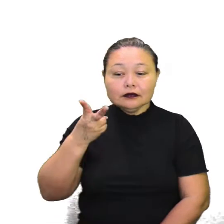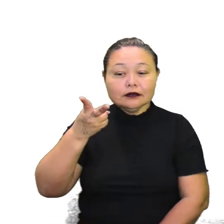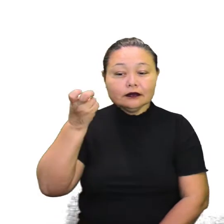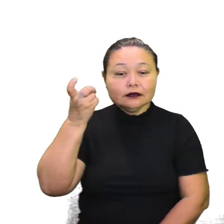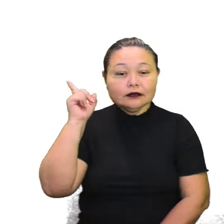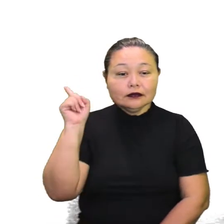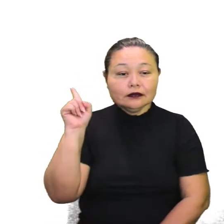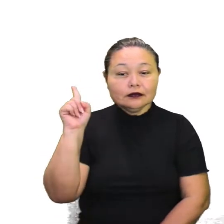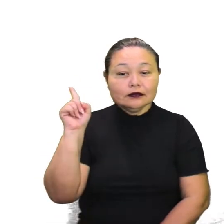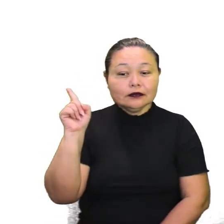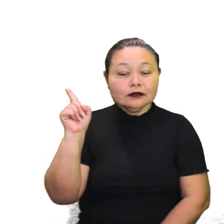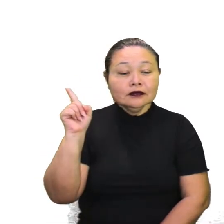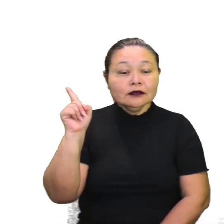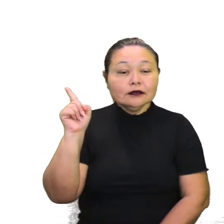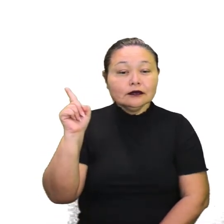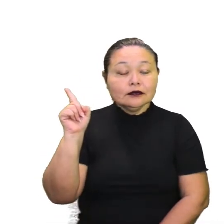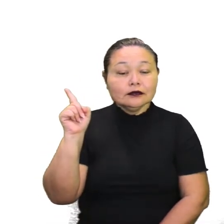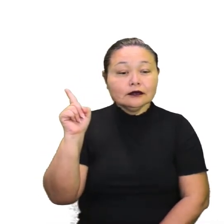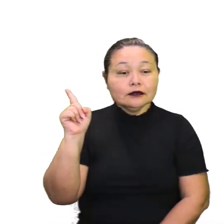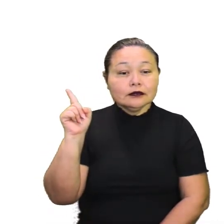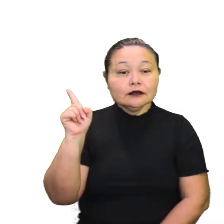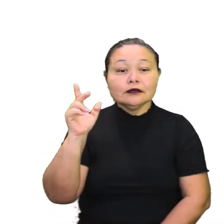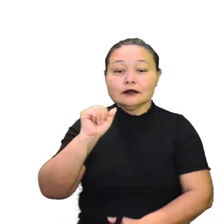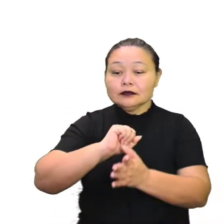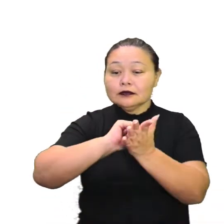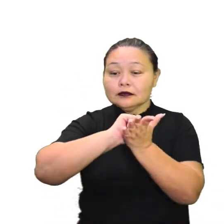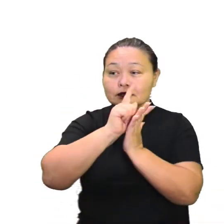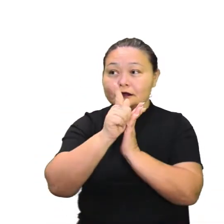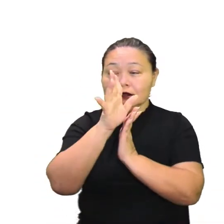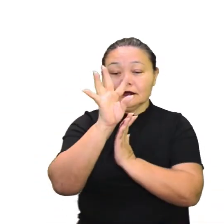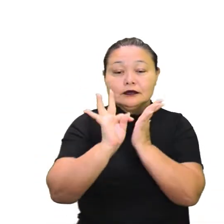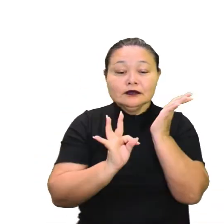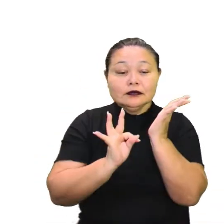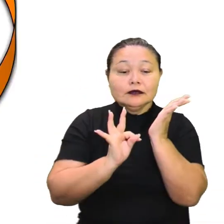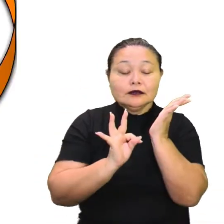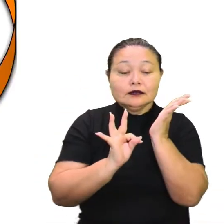Percebam esse movimento. Gêneros textuais,